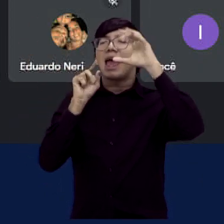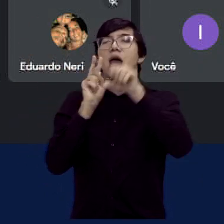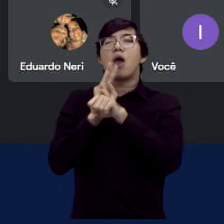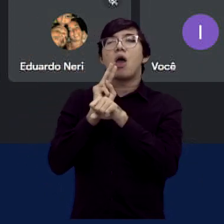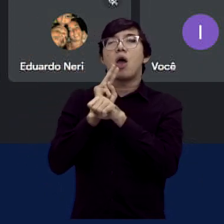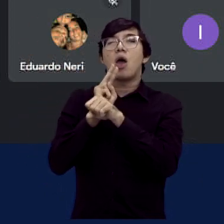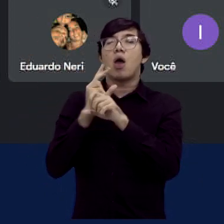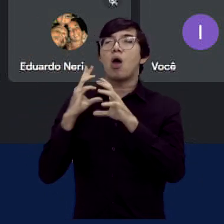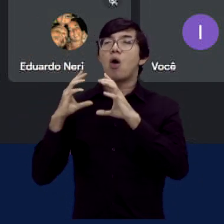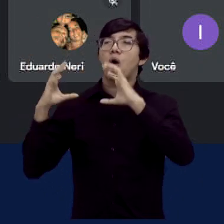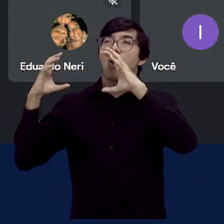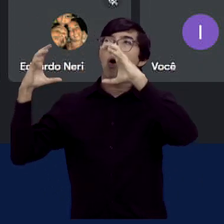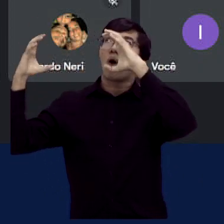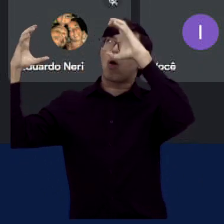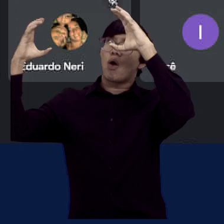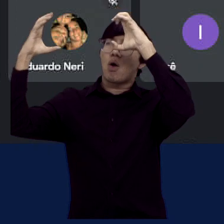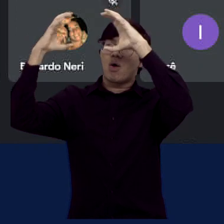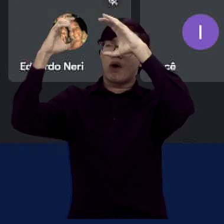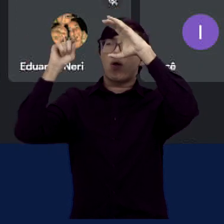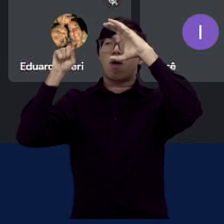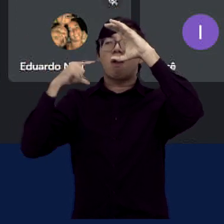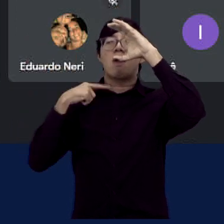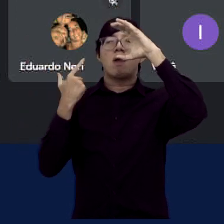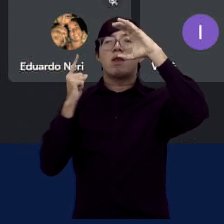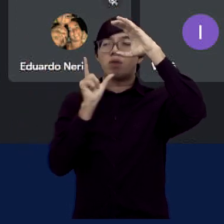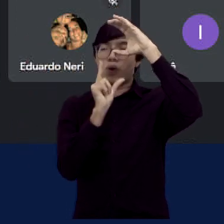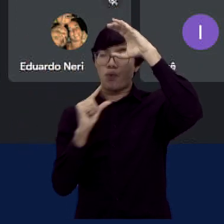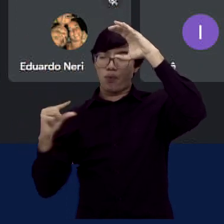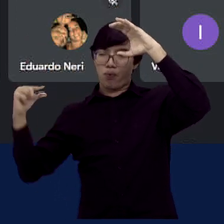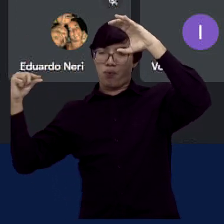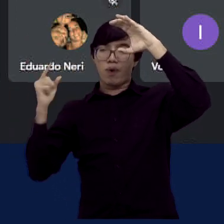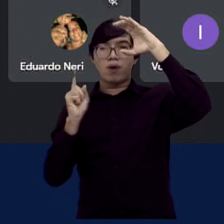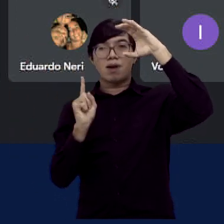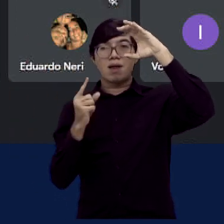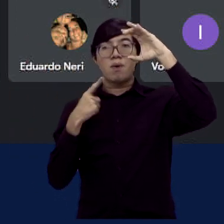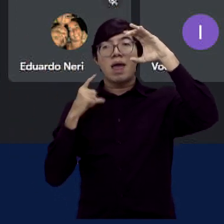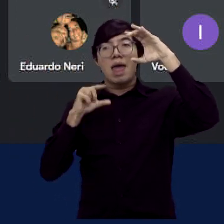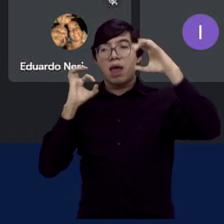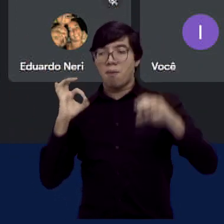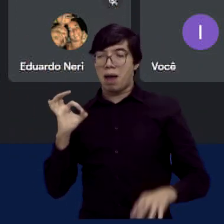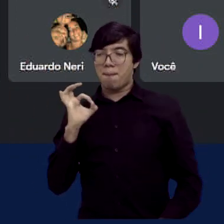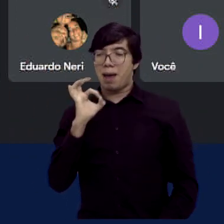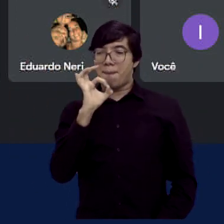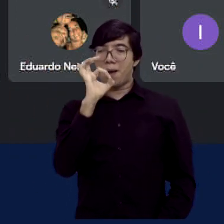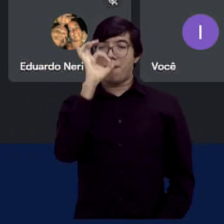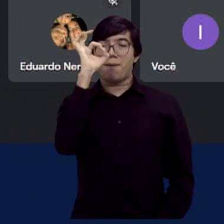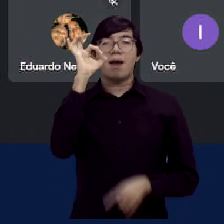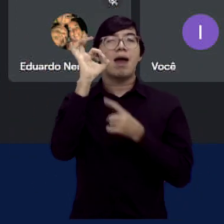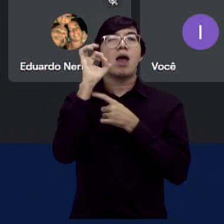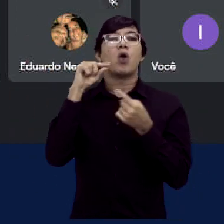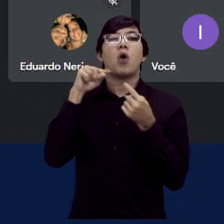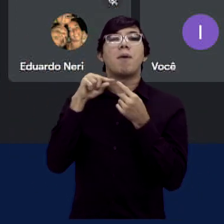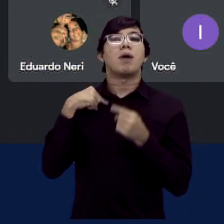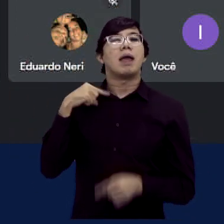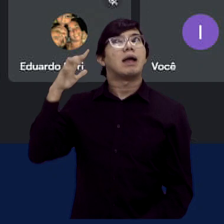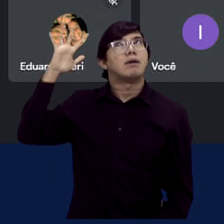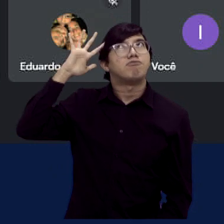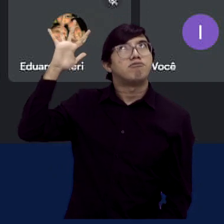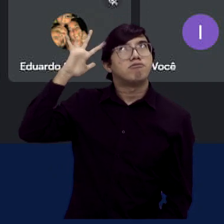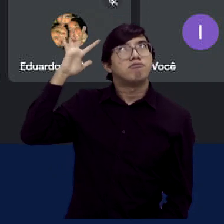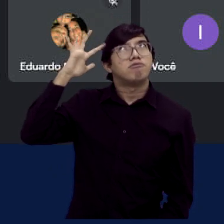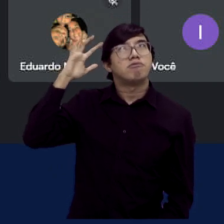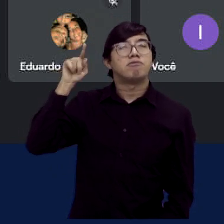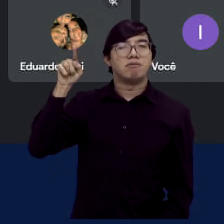um apêndice que era um tracinho. Ele tinha bolinhas, para dizer que aquela pessoa estava pensando.